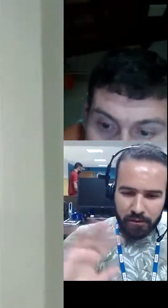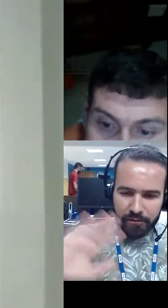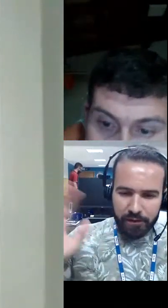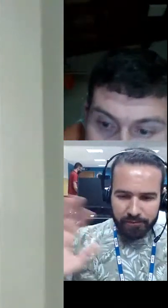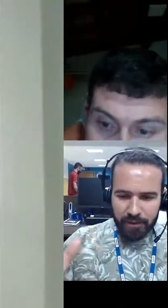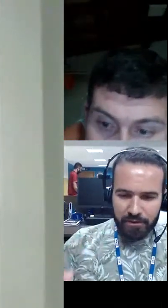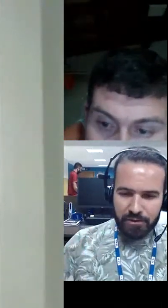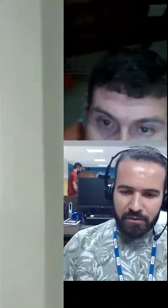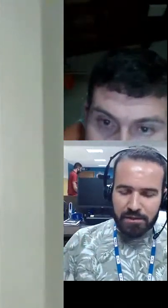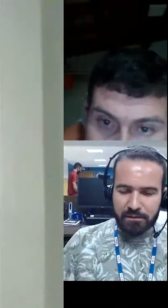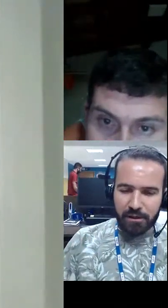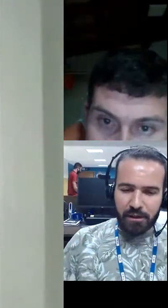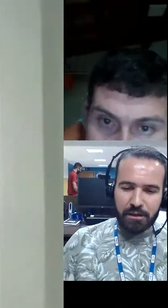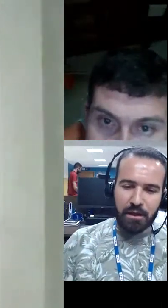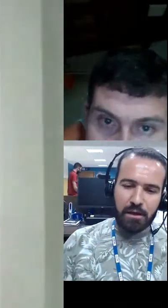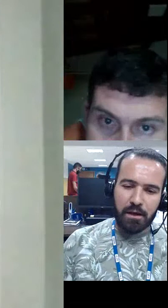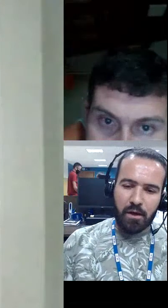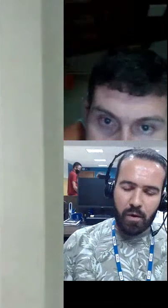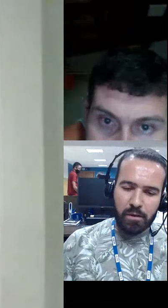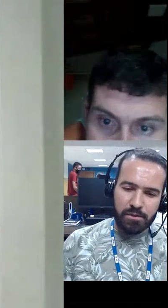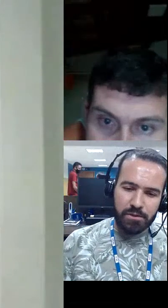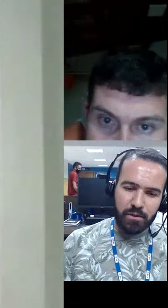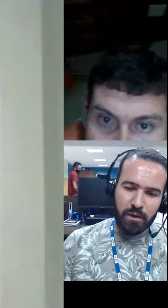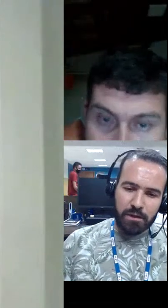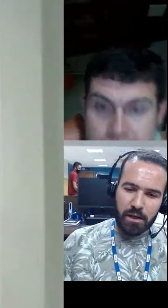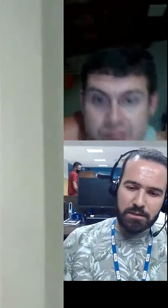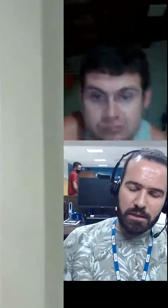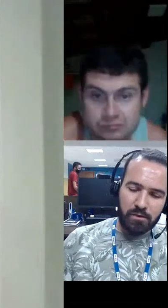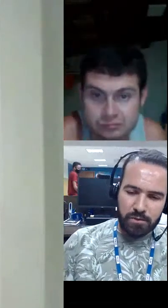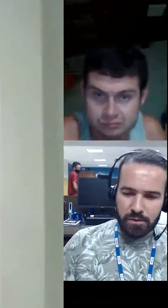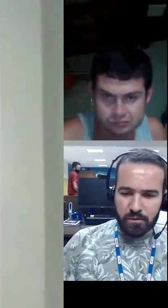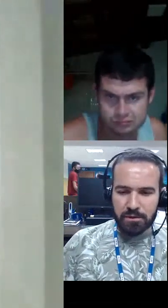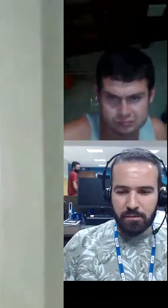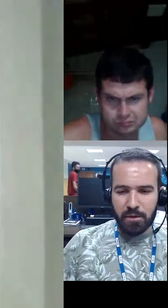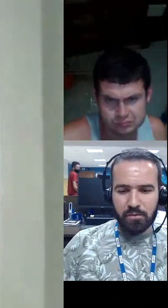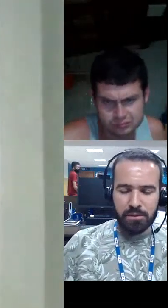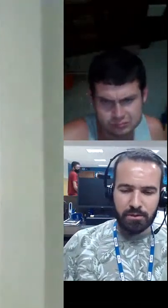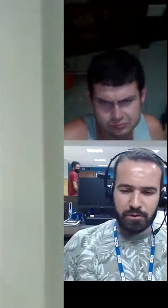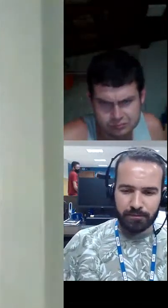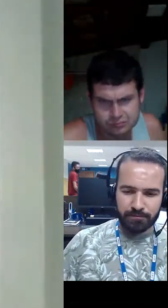próxima quarta-feira, a gente vai se ver, né, na web de qualidade, saúde,